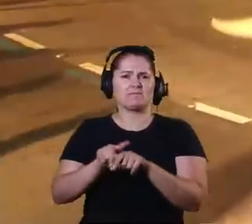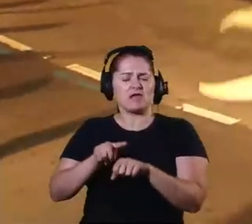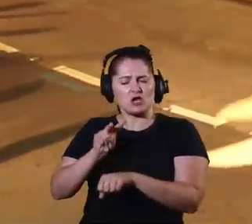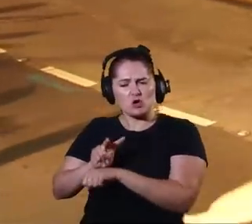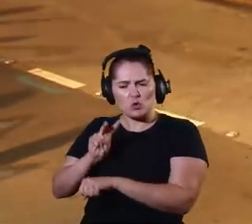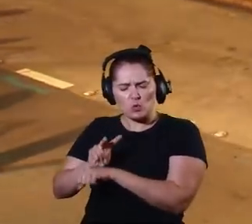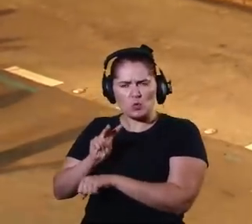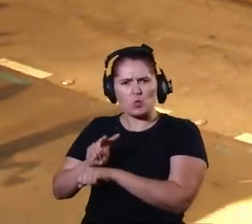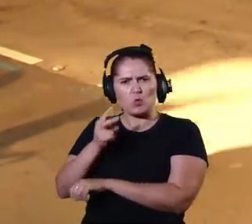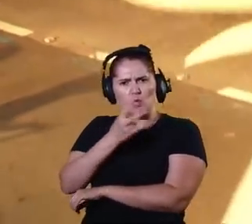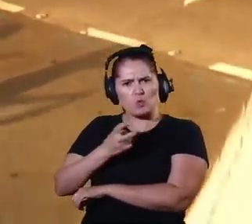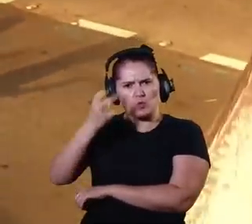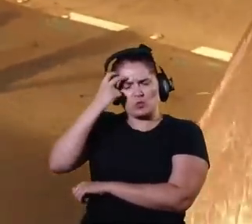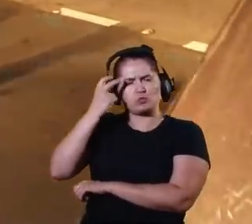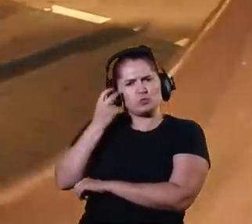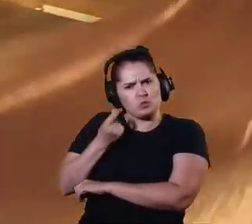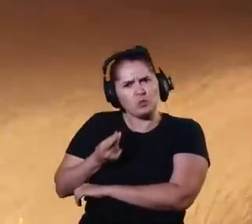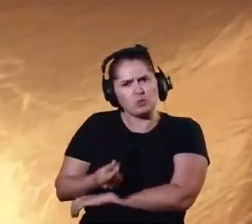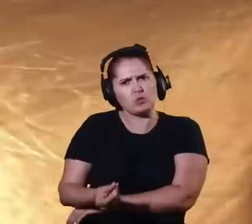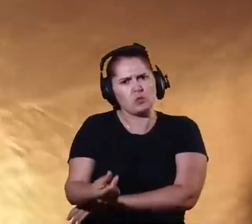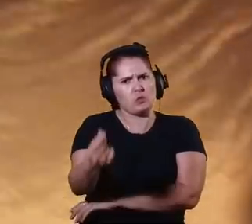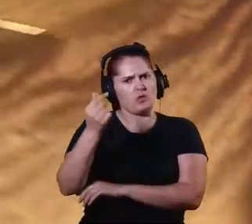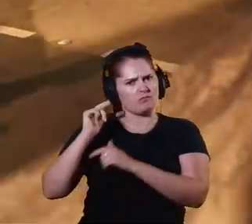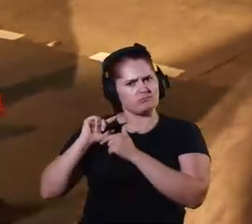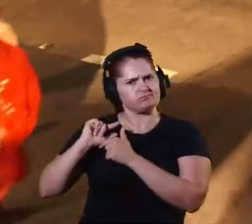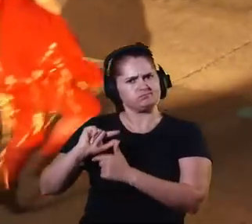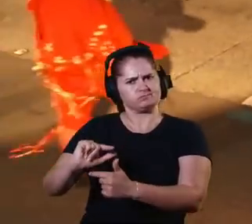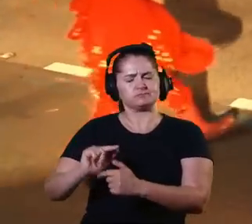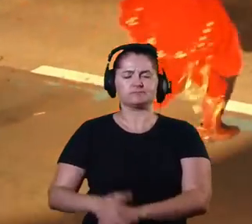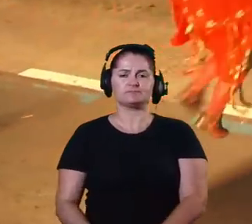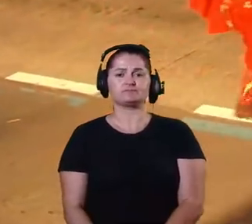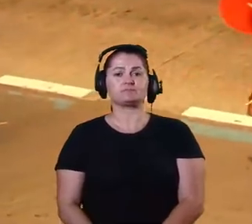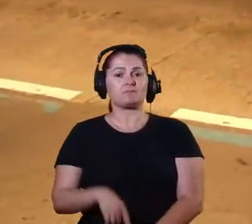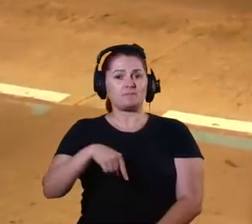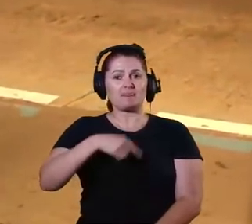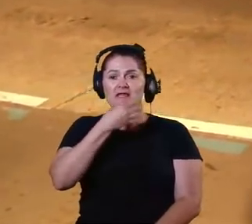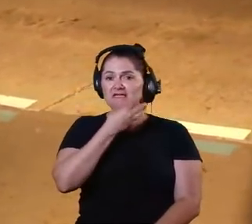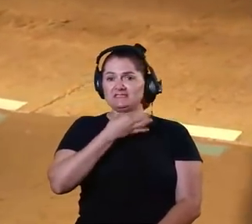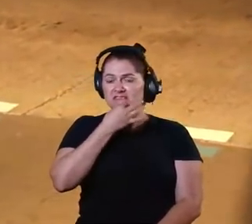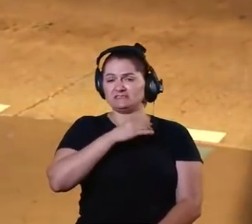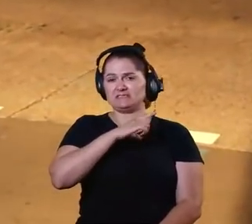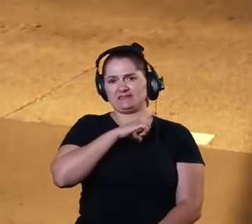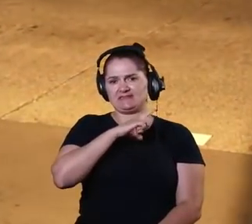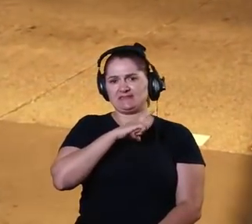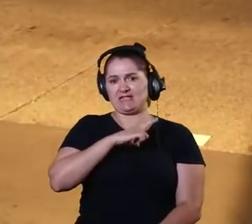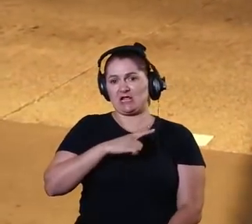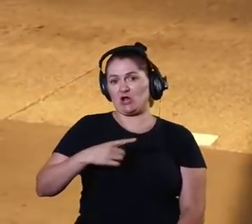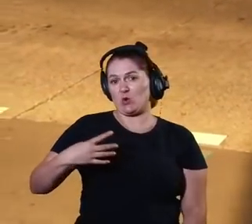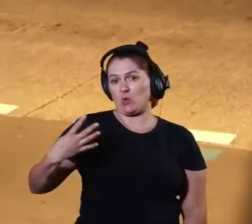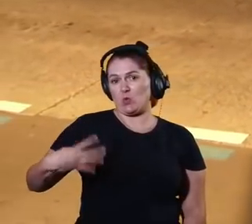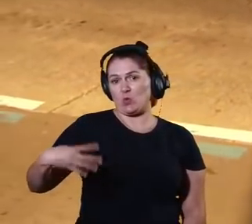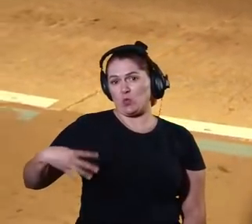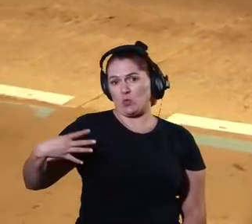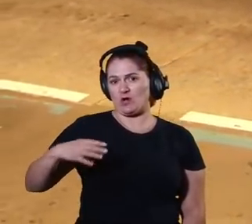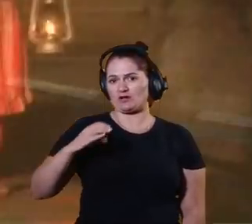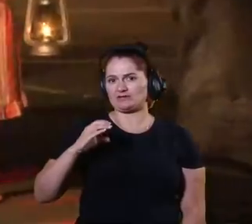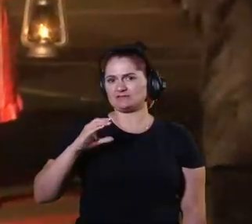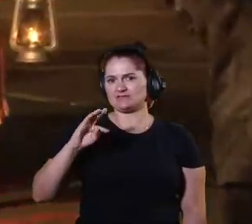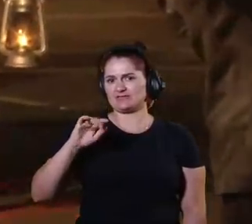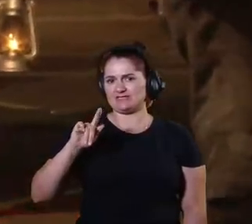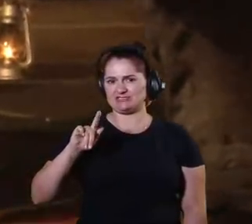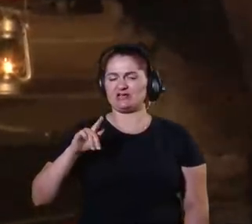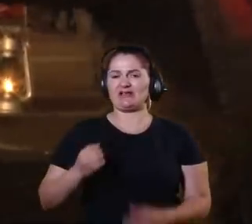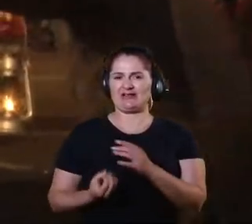à risca, né, a preservação das tradições. Nós aqui em Caxias temos o quarto CTG criado no estado, que é o Rincão